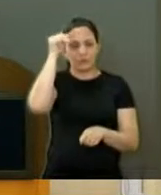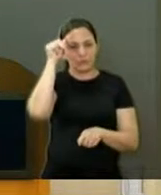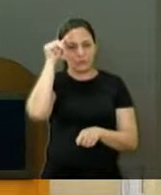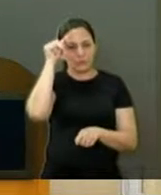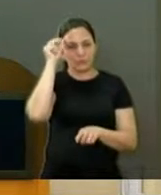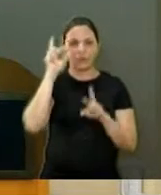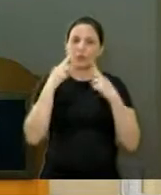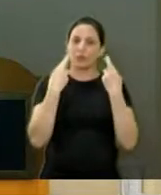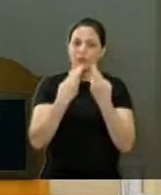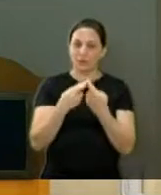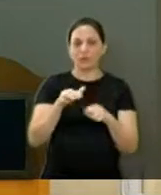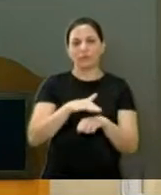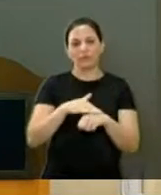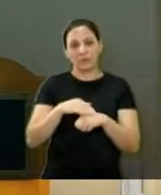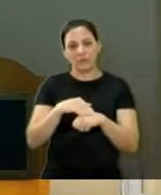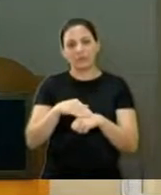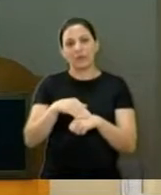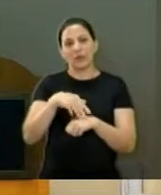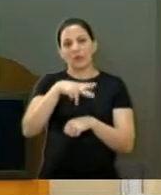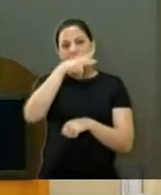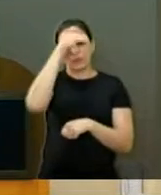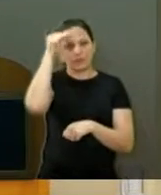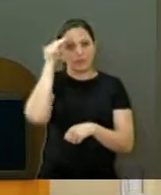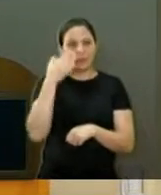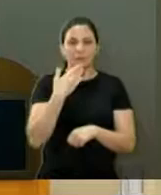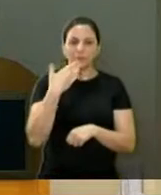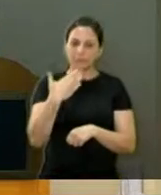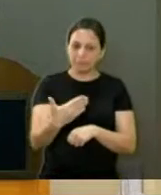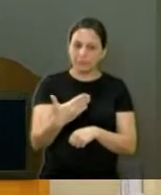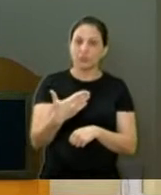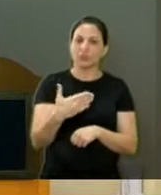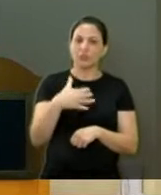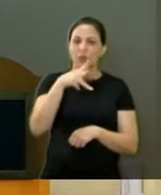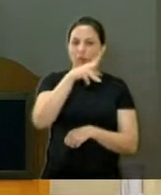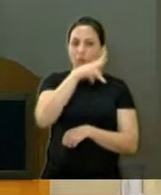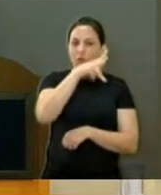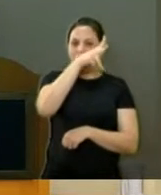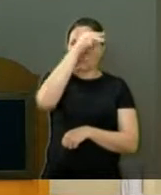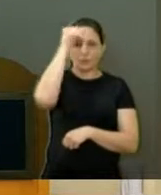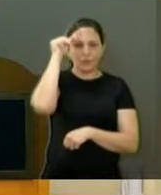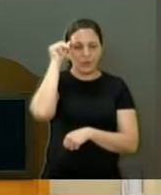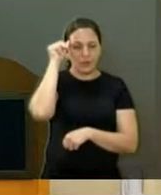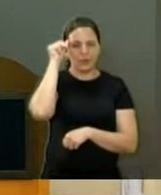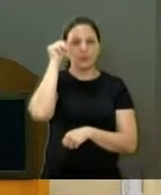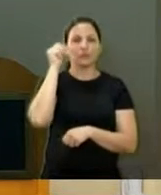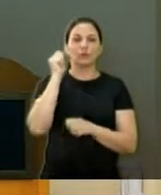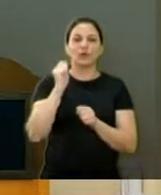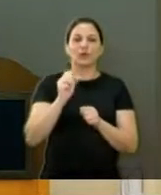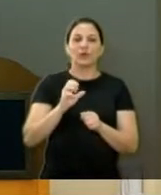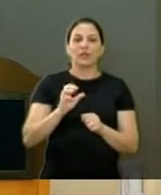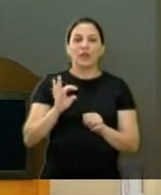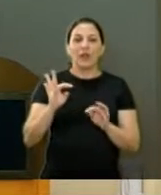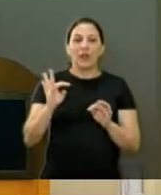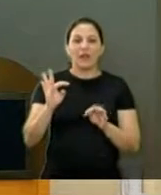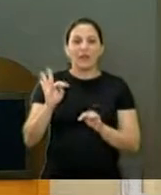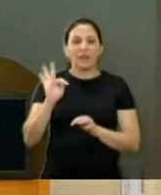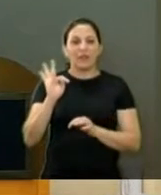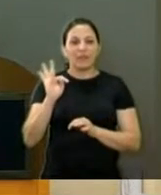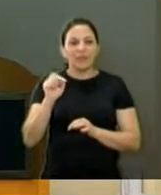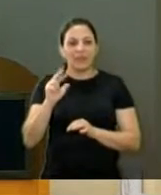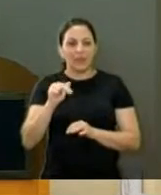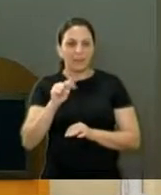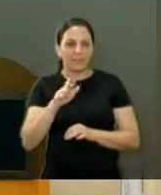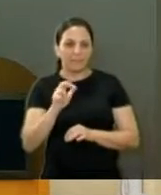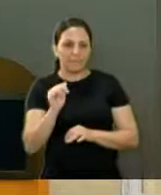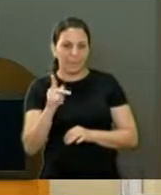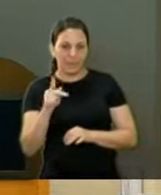ea mesma demanda que teve aqui eu falei pra ele dá eco terapia no período são uma coisa meio complicada